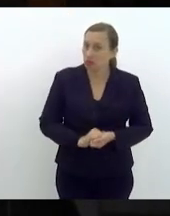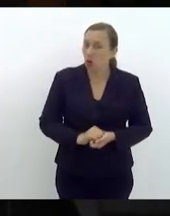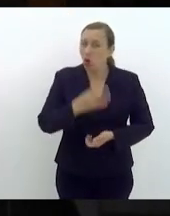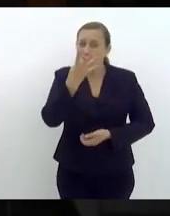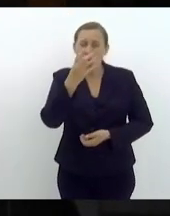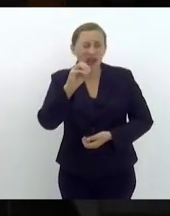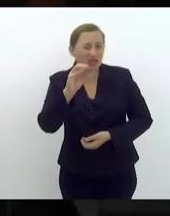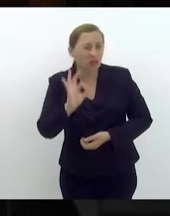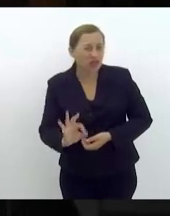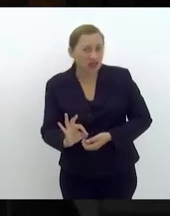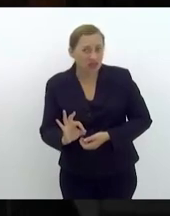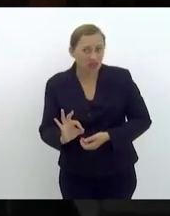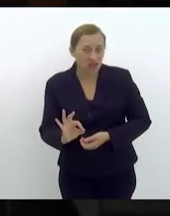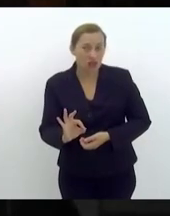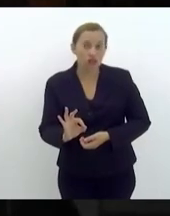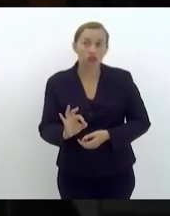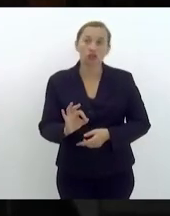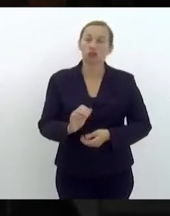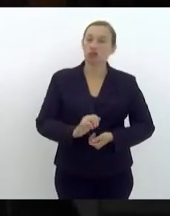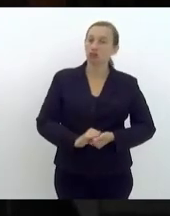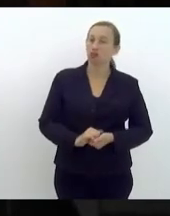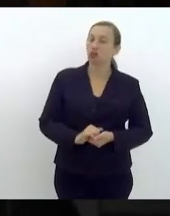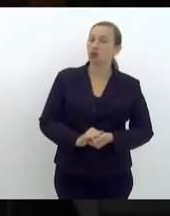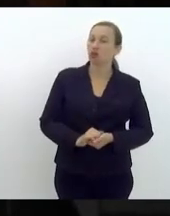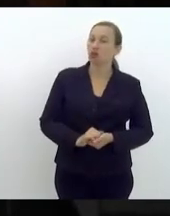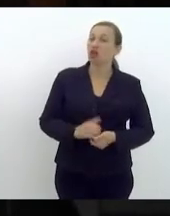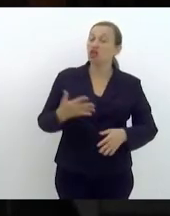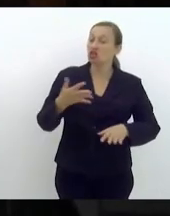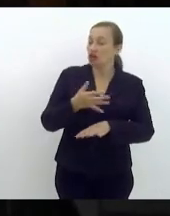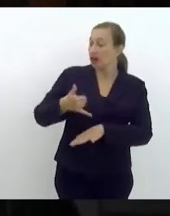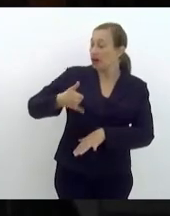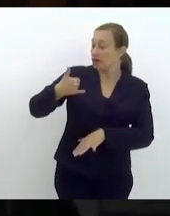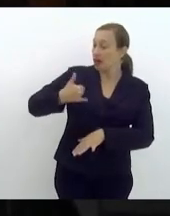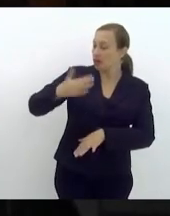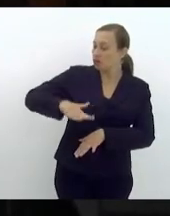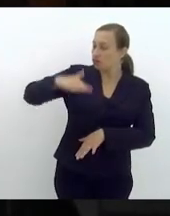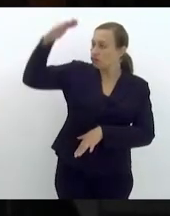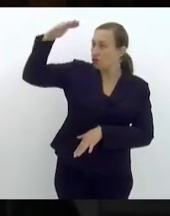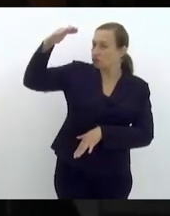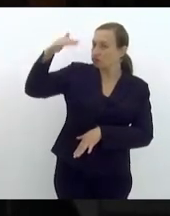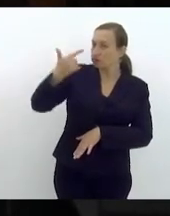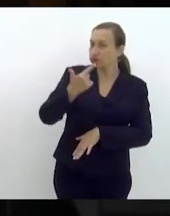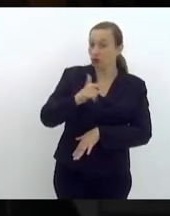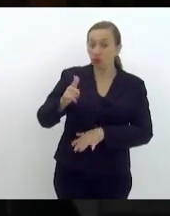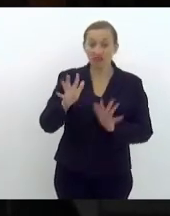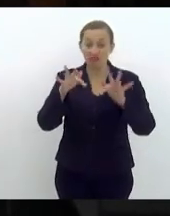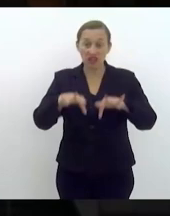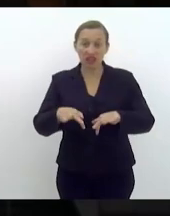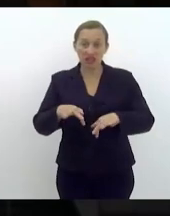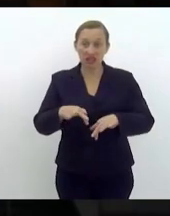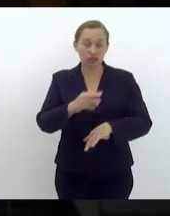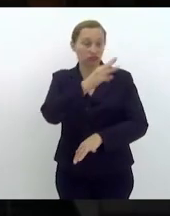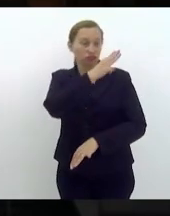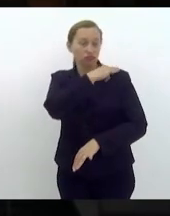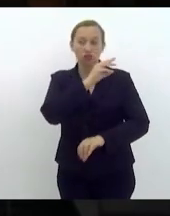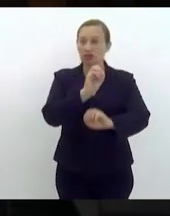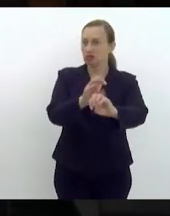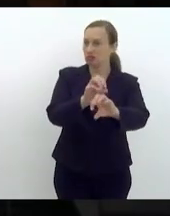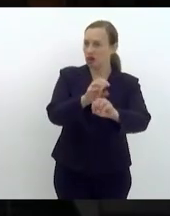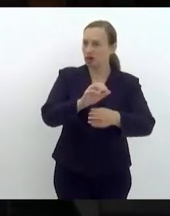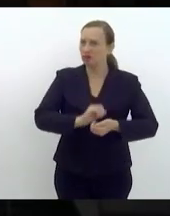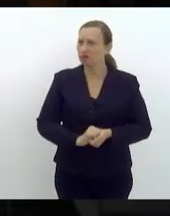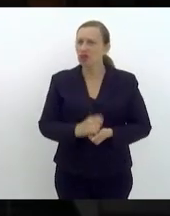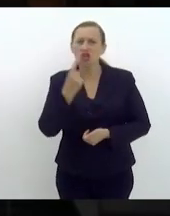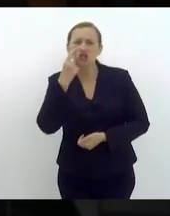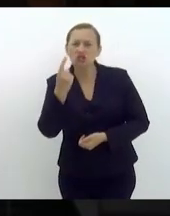por cento da nossa população chega a idade adulta sem ter concluído o ensino médio e